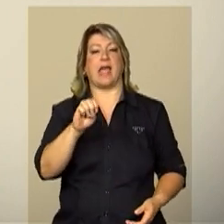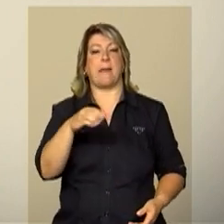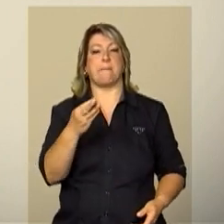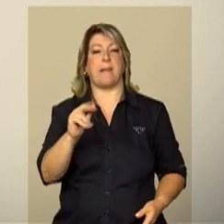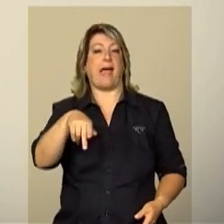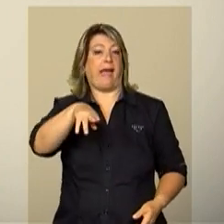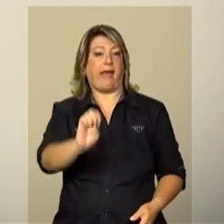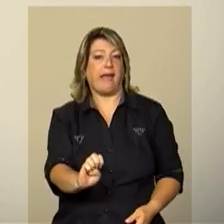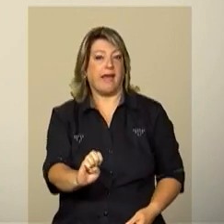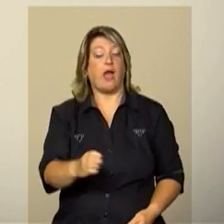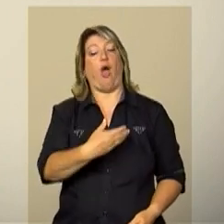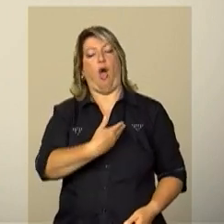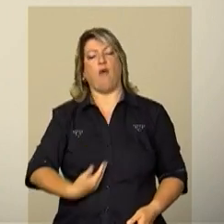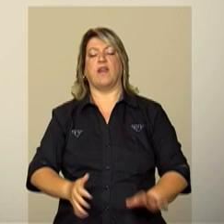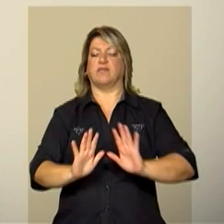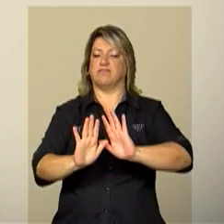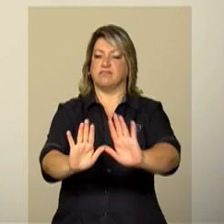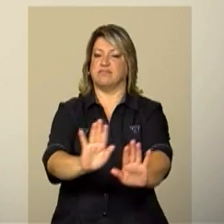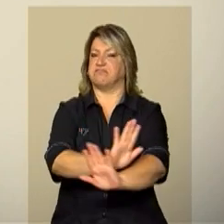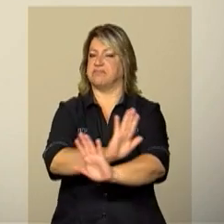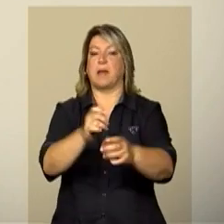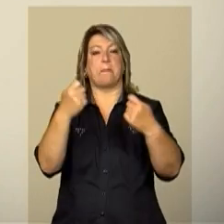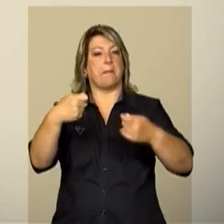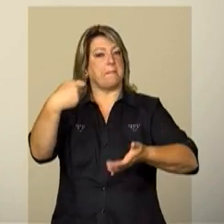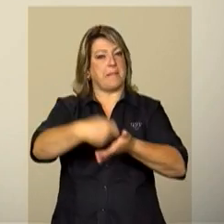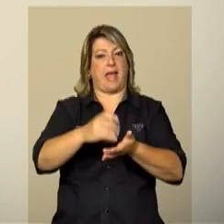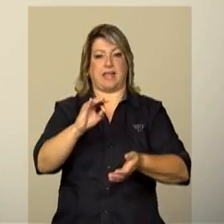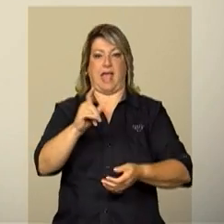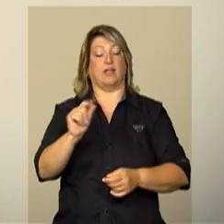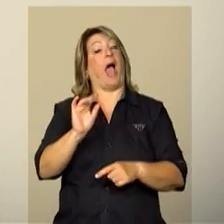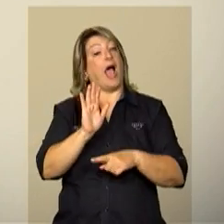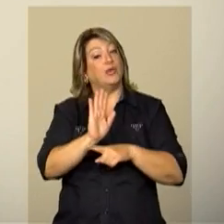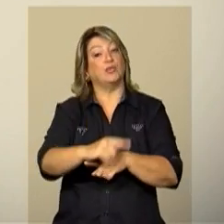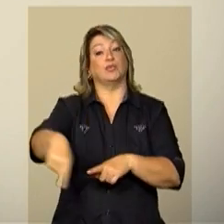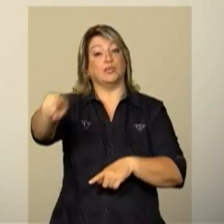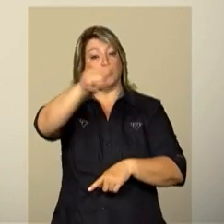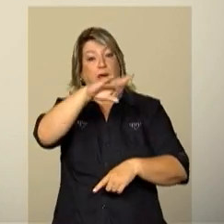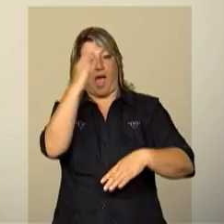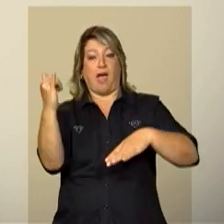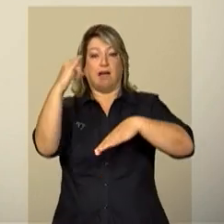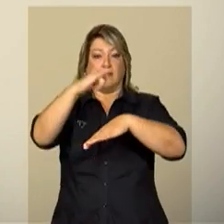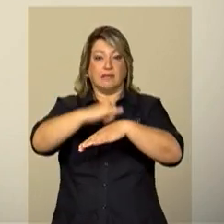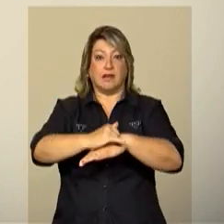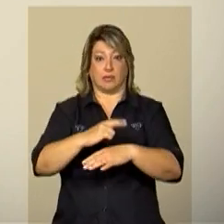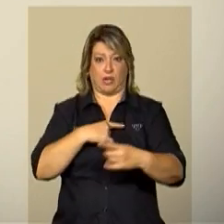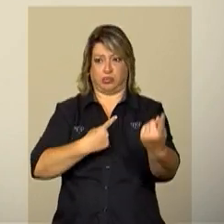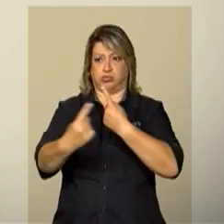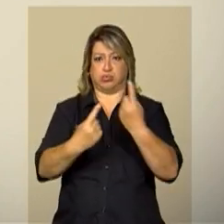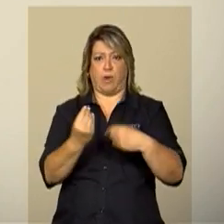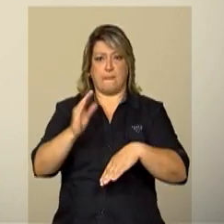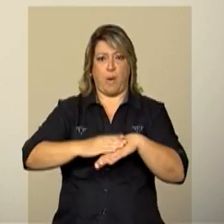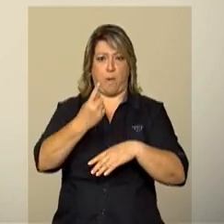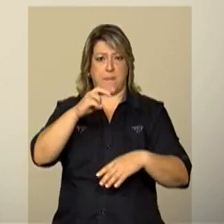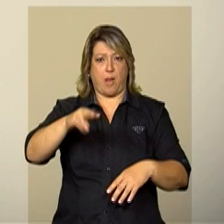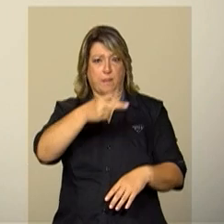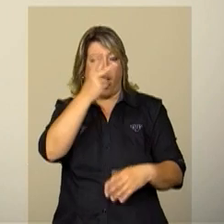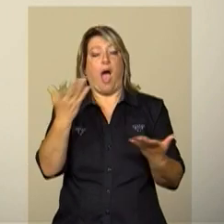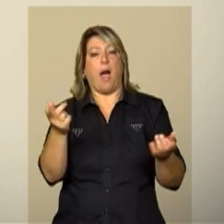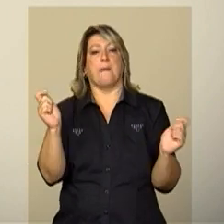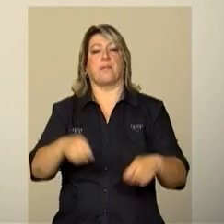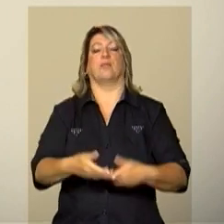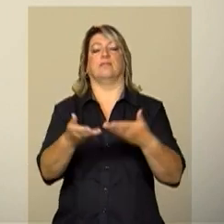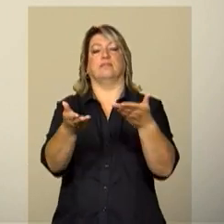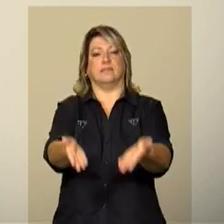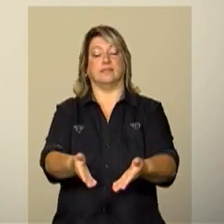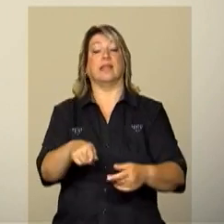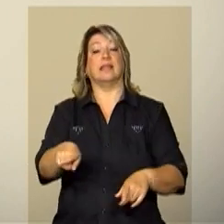embarque nós vamos isentar esses aeroportos da cobrança dessas tarifas outra medida importante Luciano é